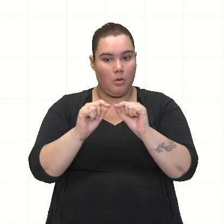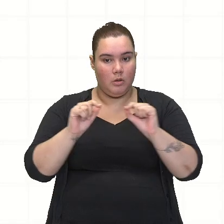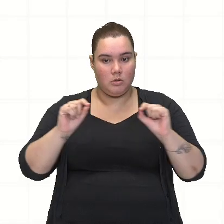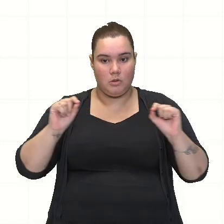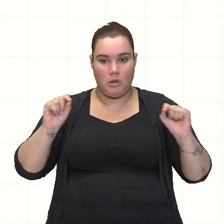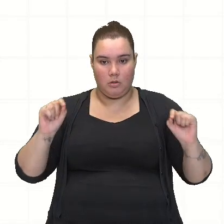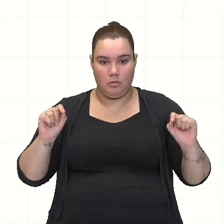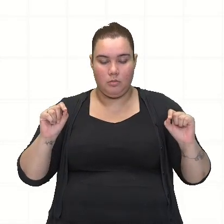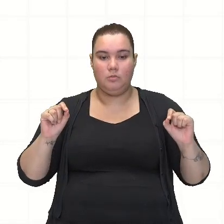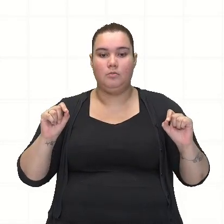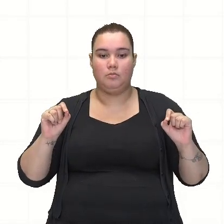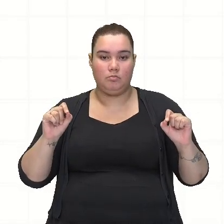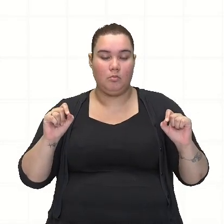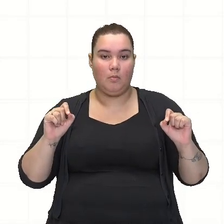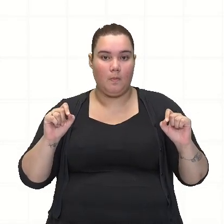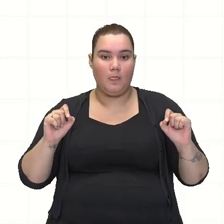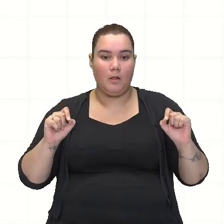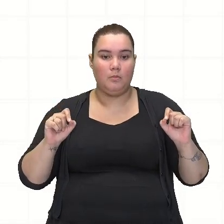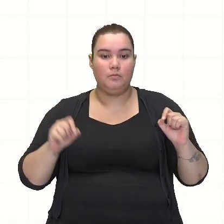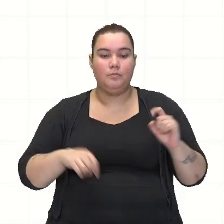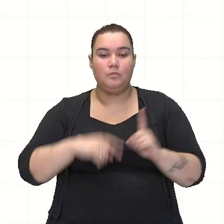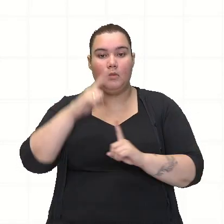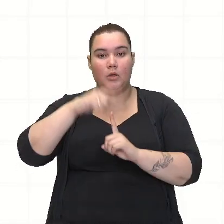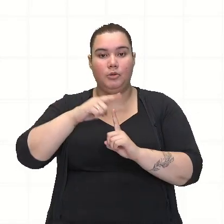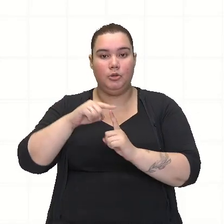horizontal, ela pode ser